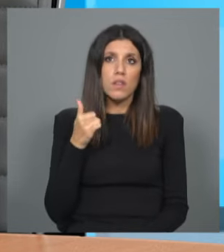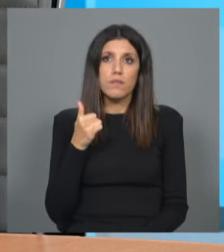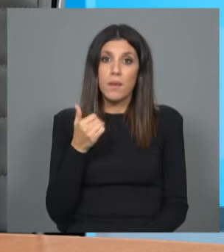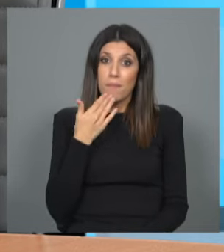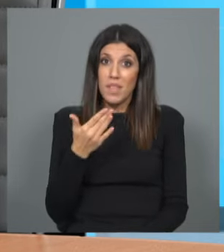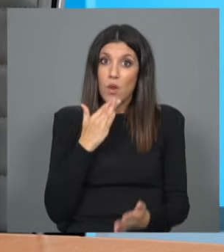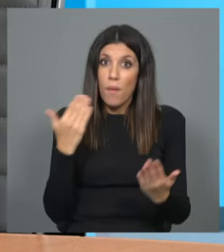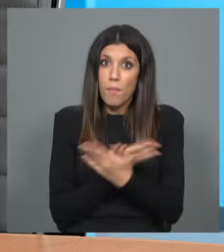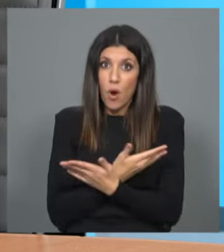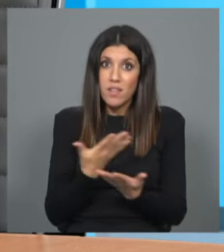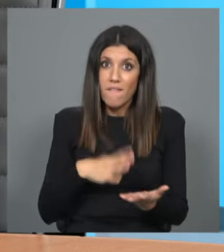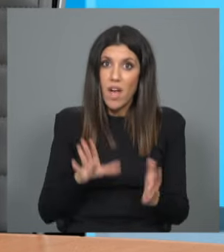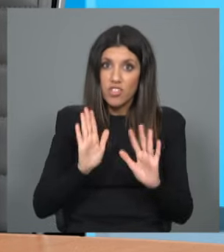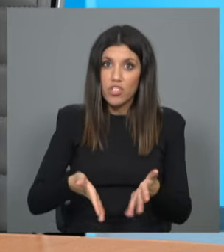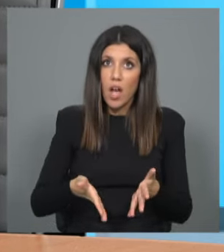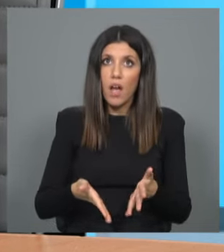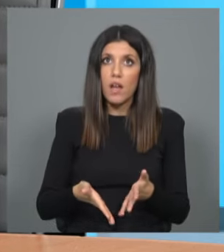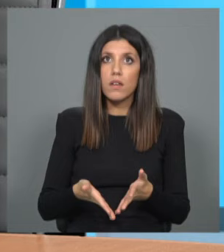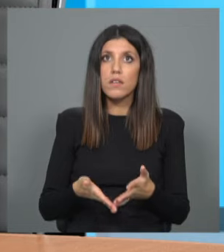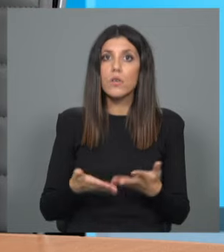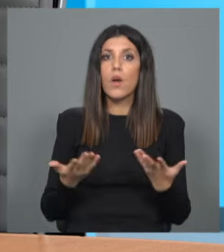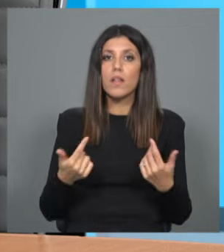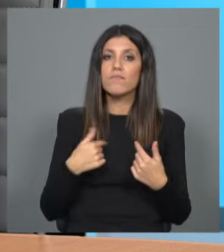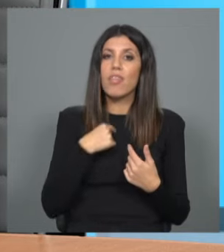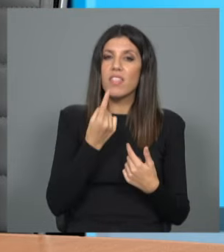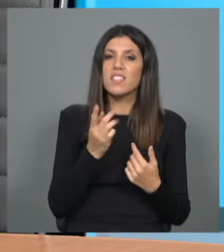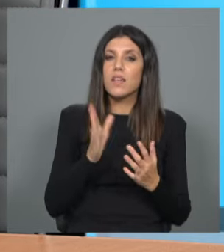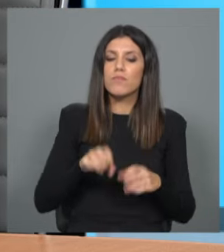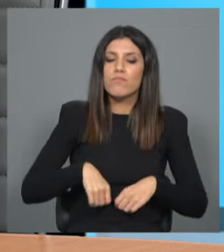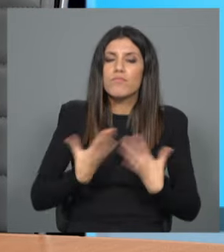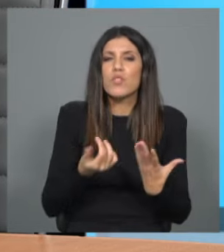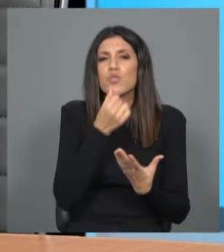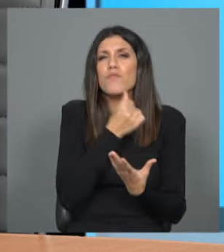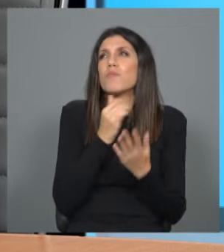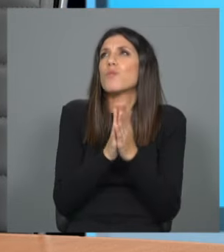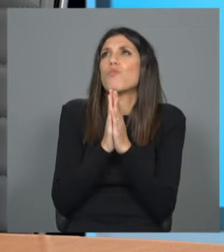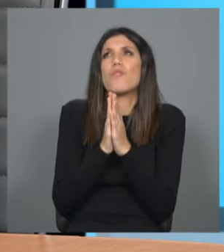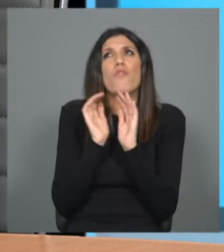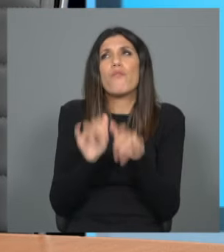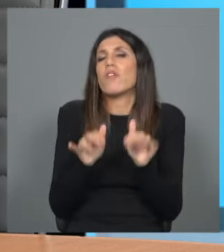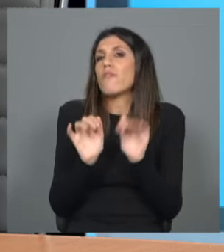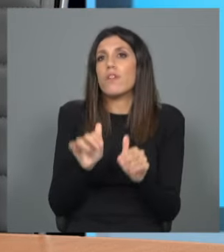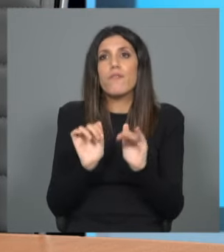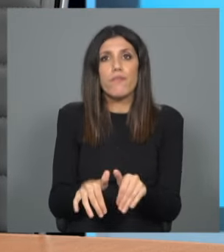morte? Já expressaram o desejo de que acabasse com aquele sofrimento. E esse